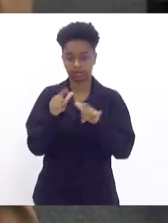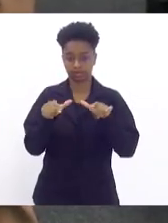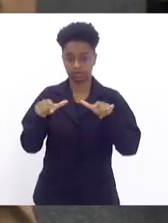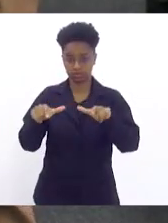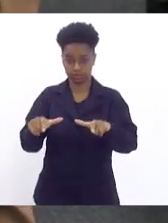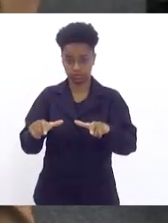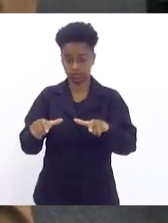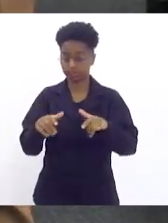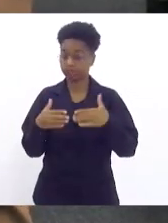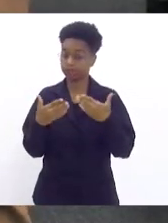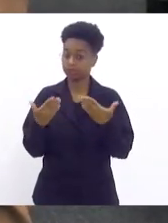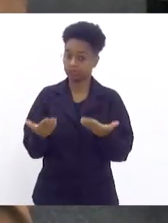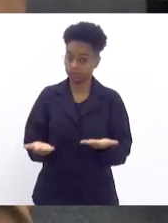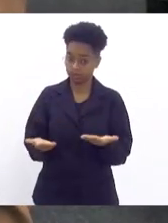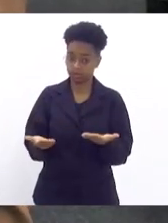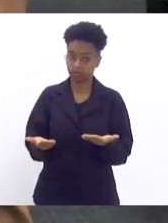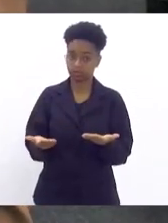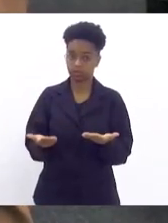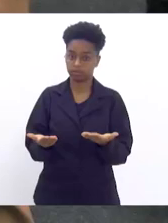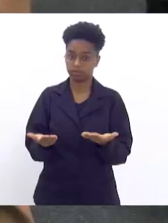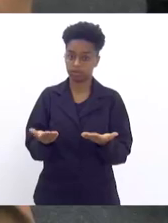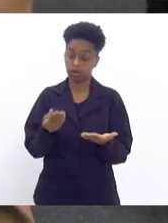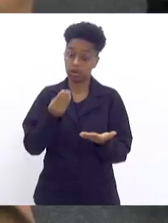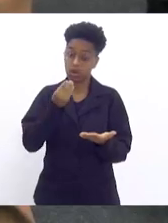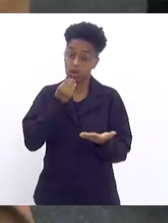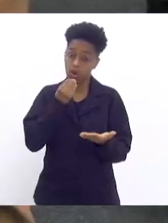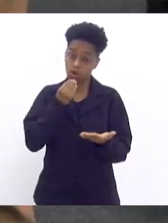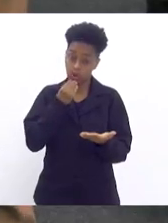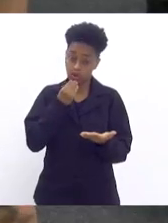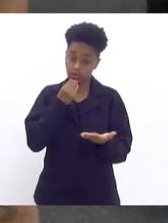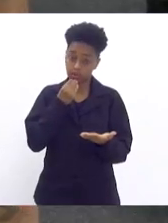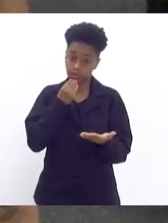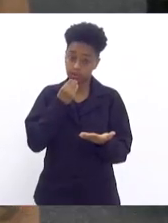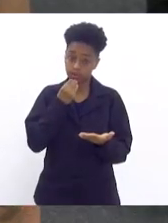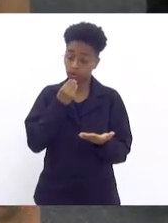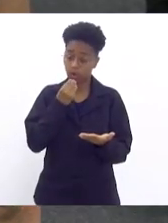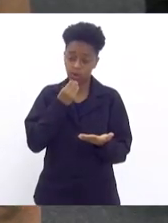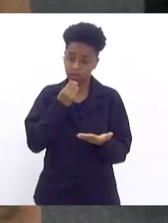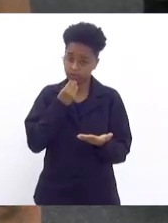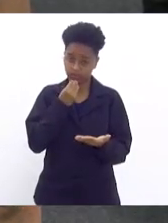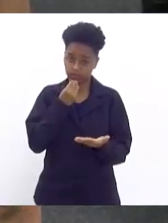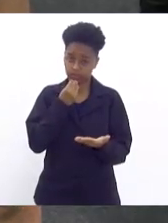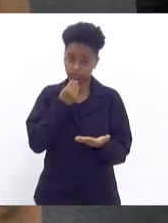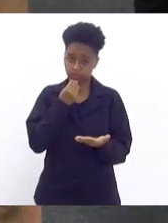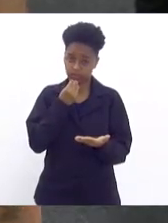portanto é claro que nós estamos diante de uma obviedade